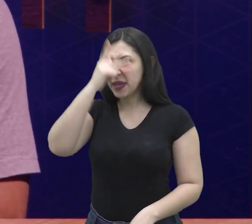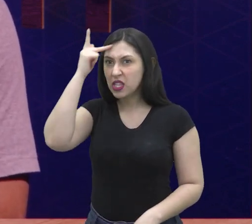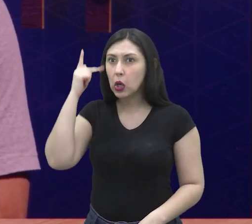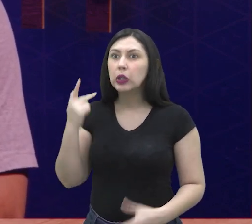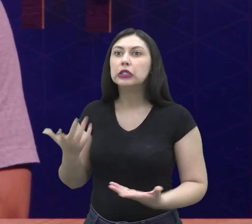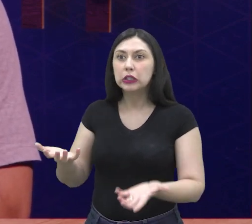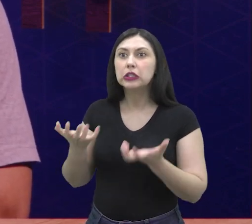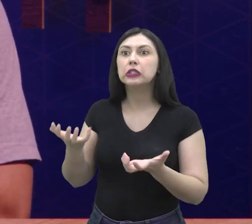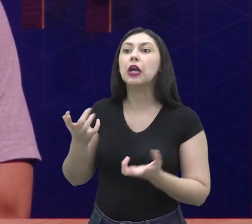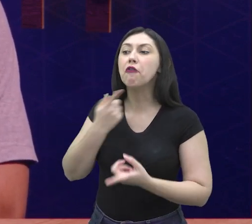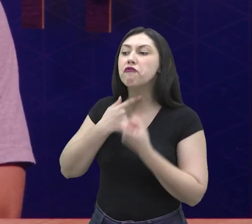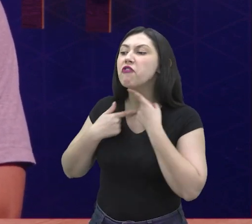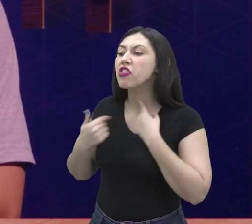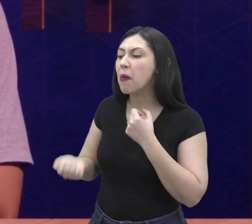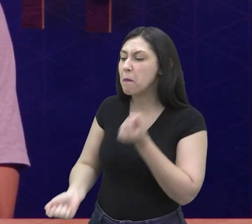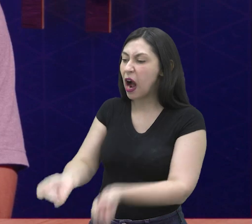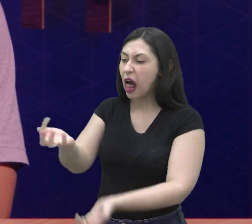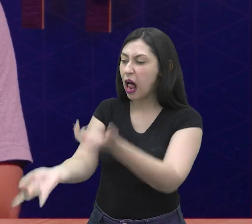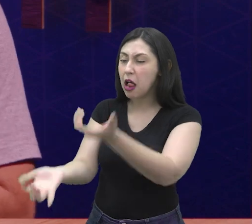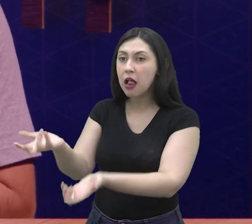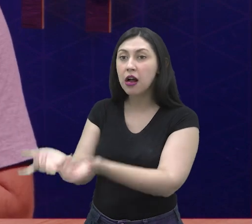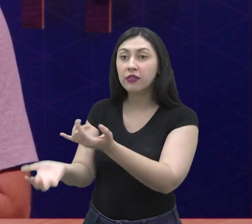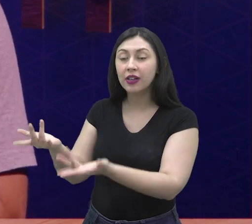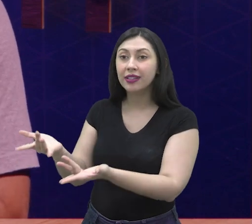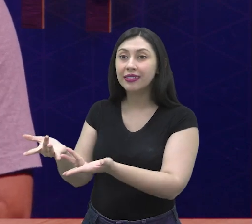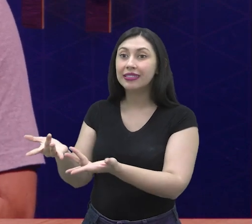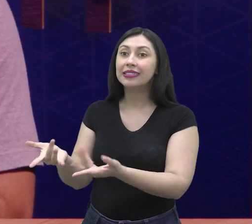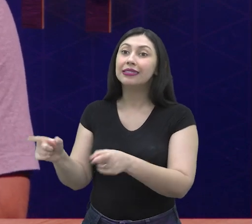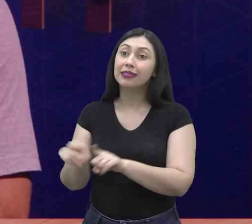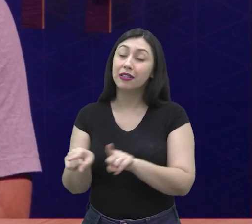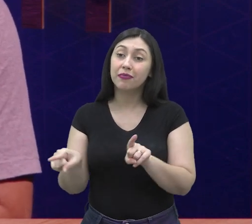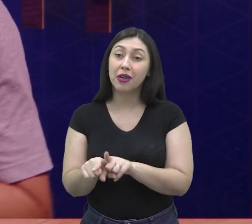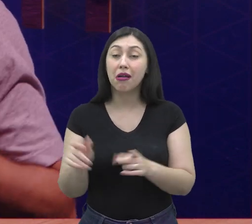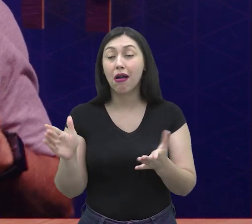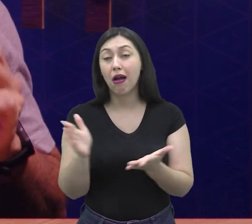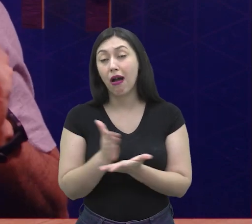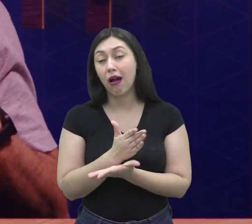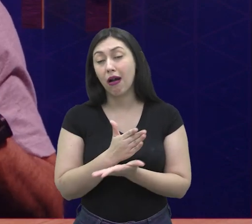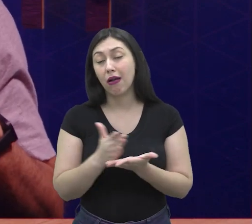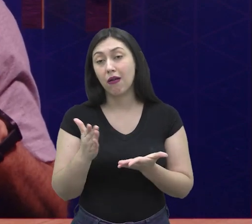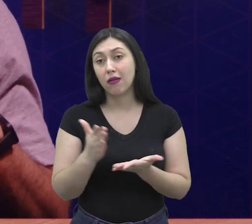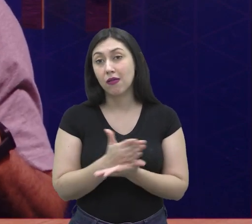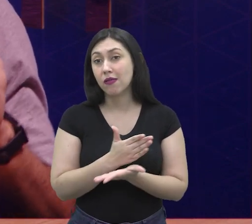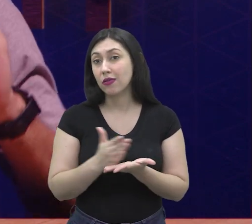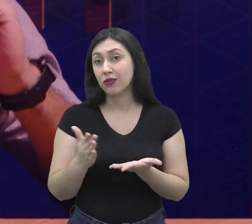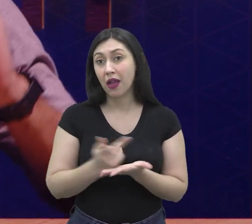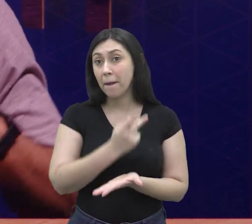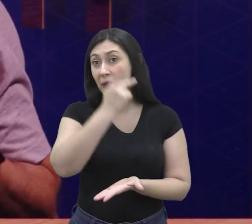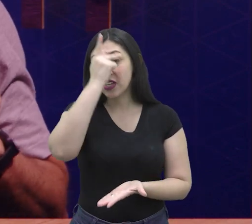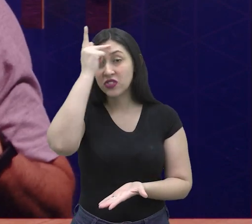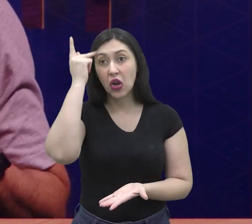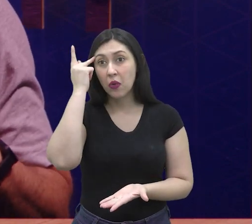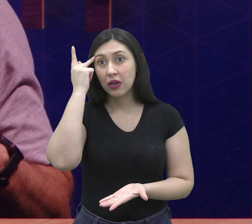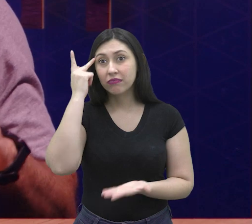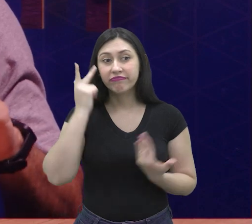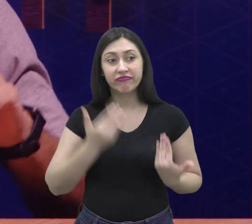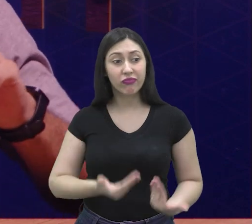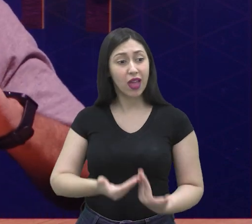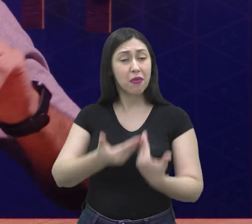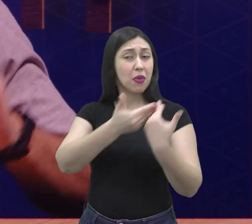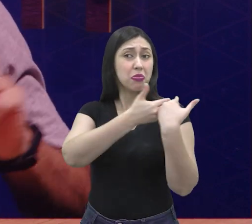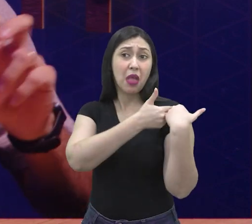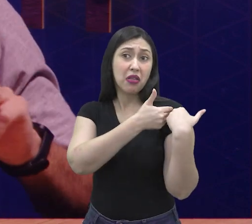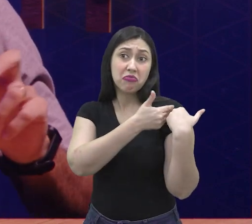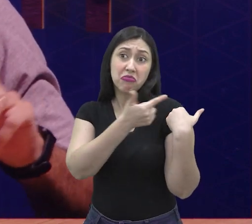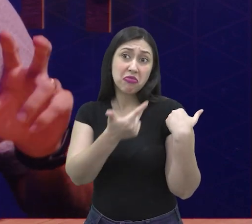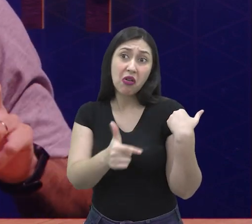né, as queimadas propositais, tem as queimadas não propositais, que eu não vou falar